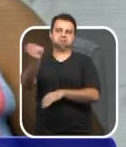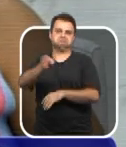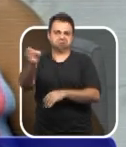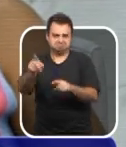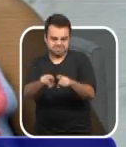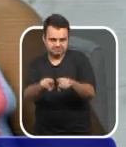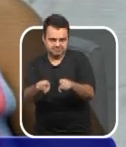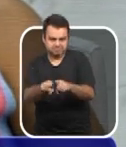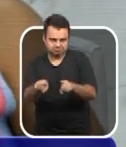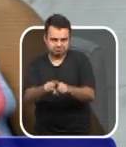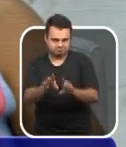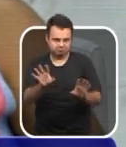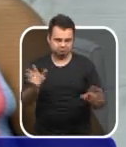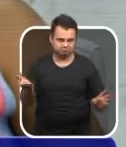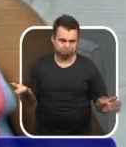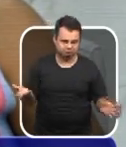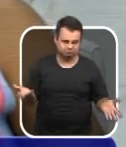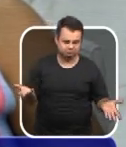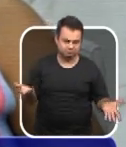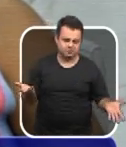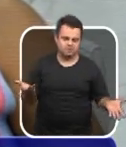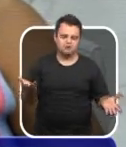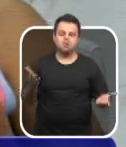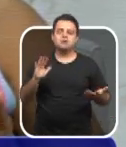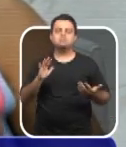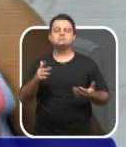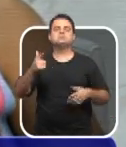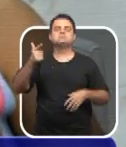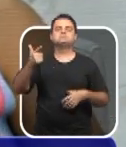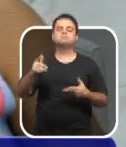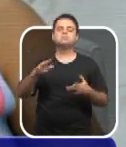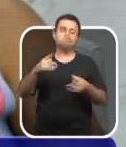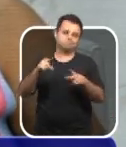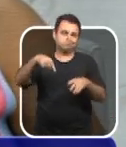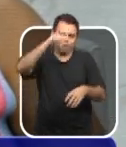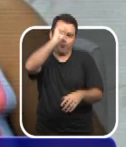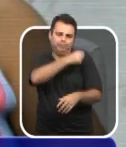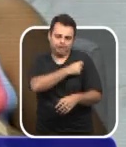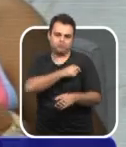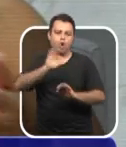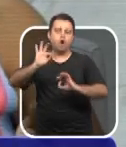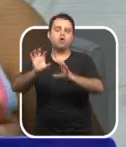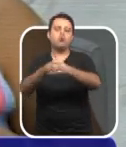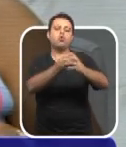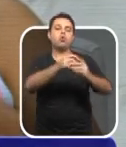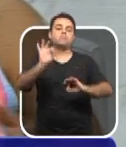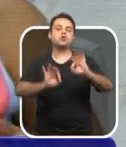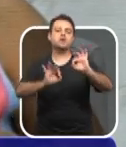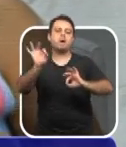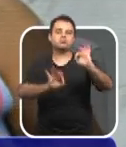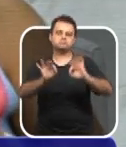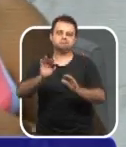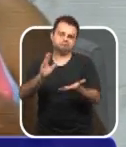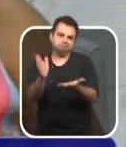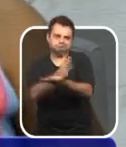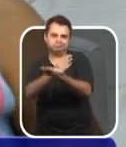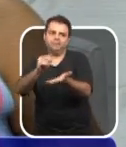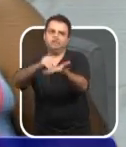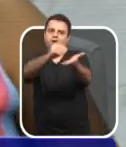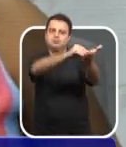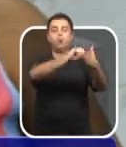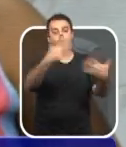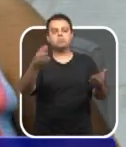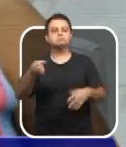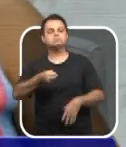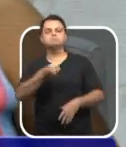a falta, no caso de projetos para acolher essas crianças. O pai e a mãe trabalham para lá e para cá, fica com uma avó, fica com